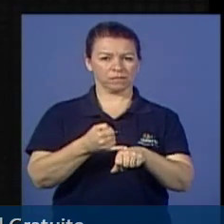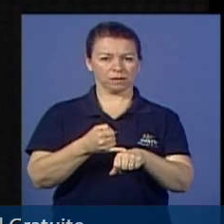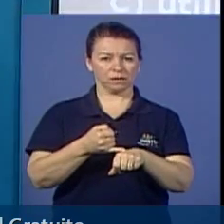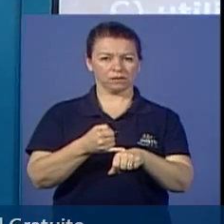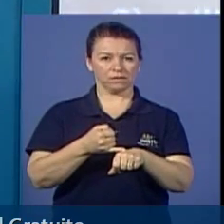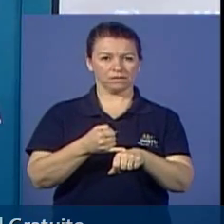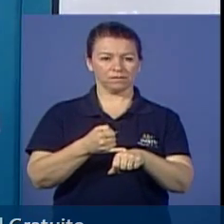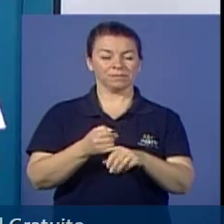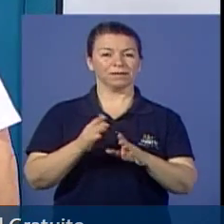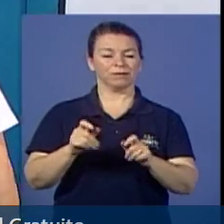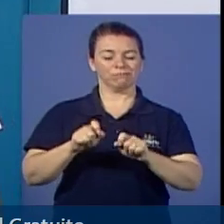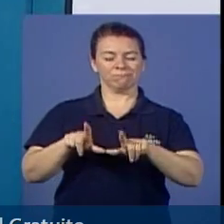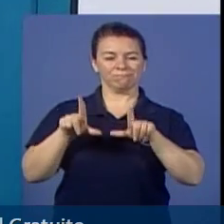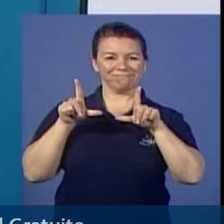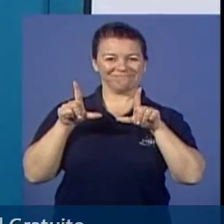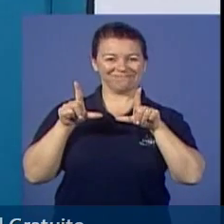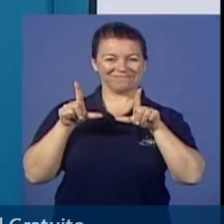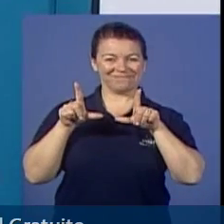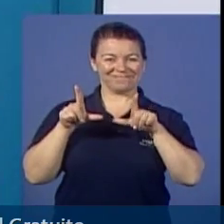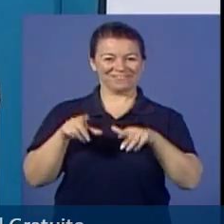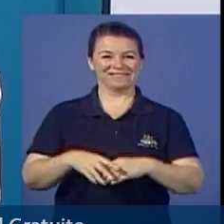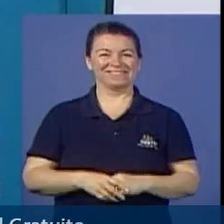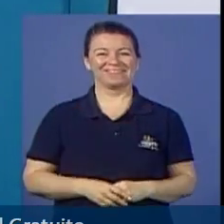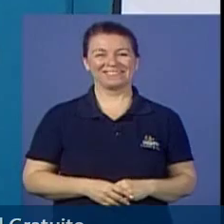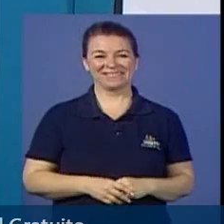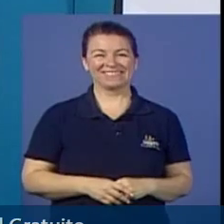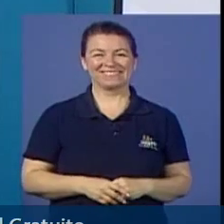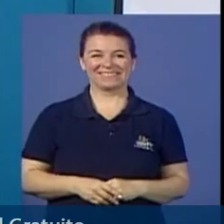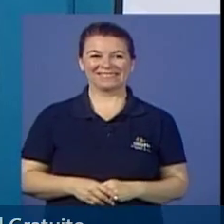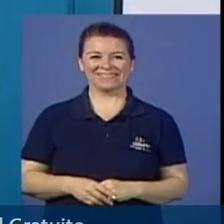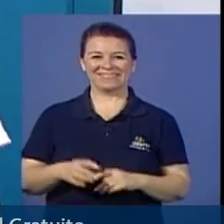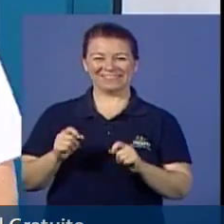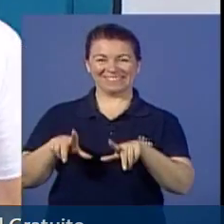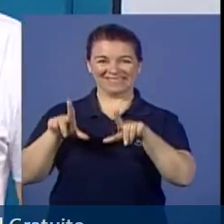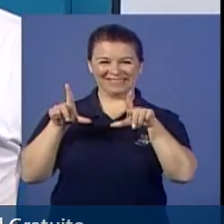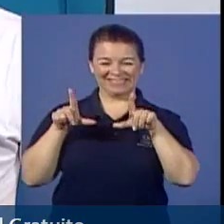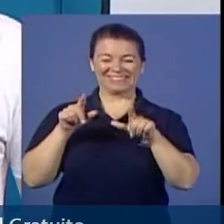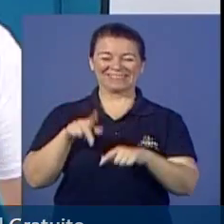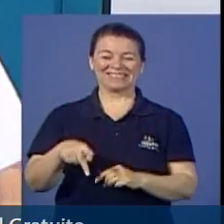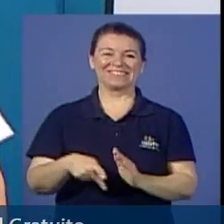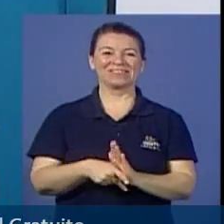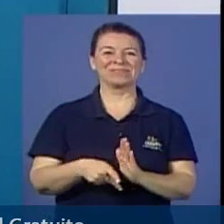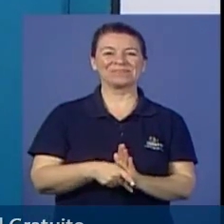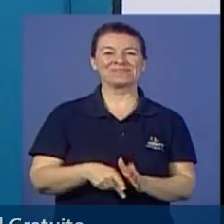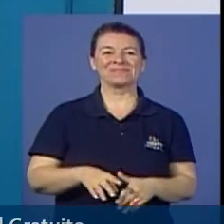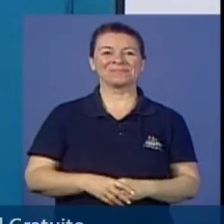close in me, please. Sentiu? Sentiu? Close, close.